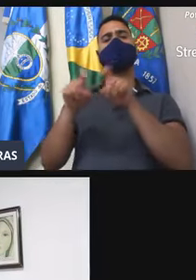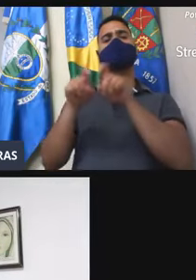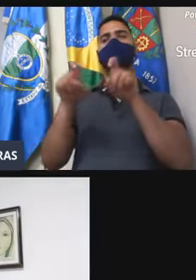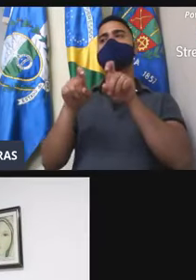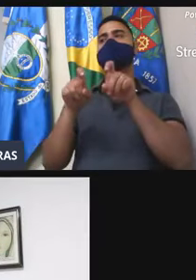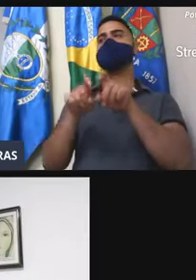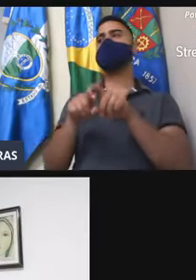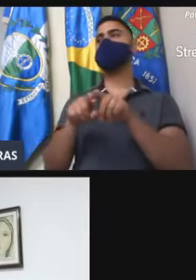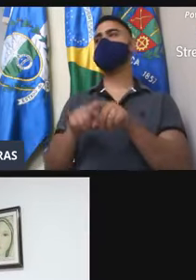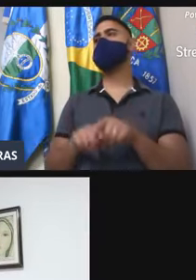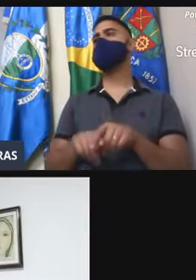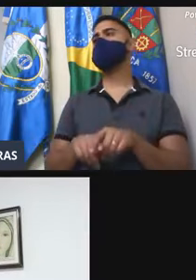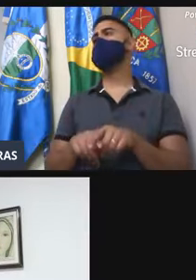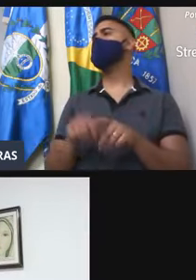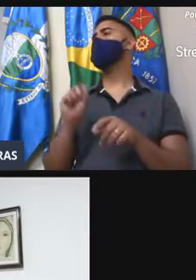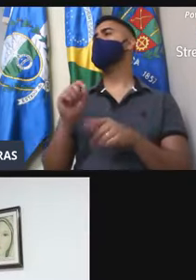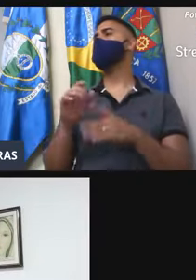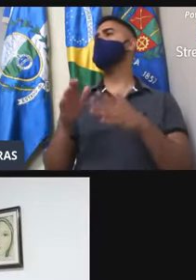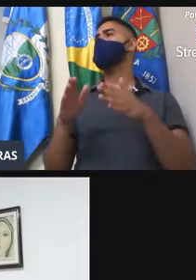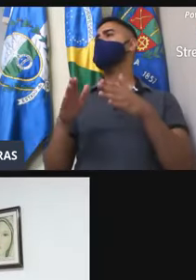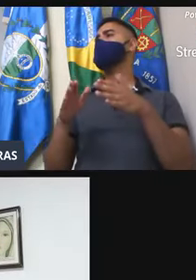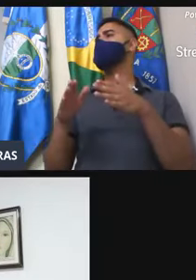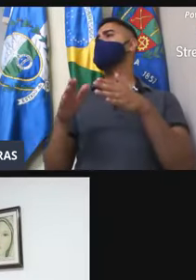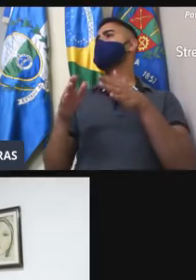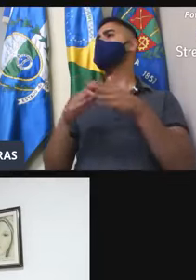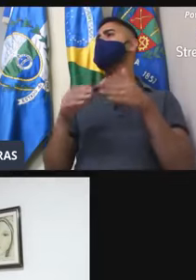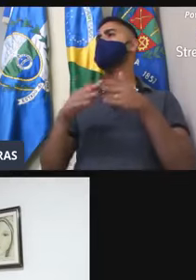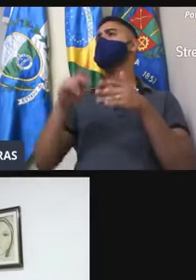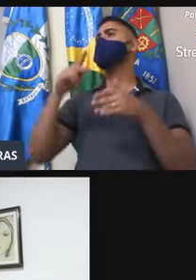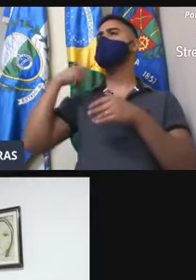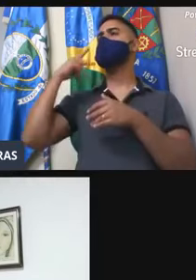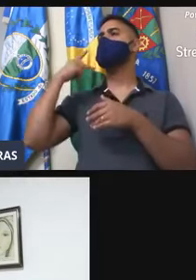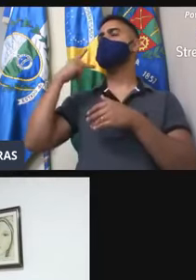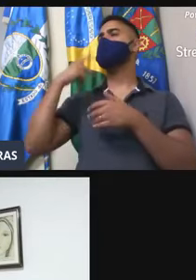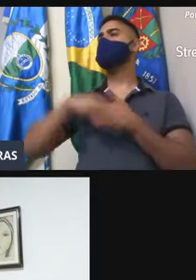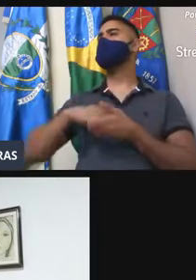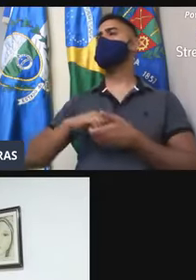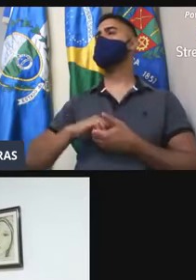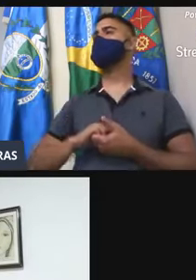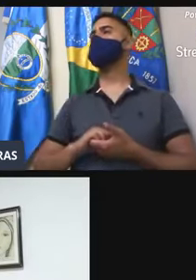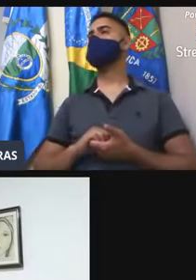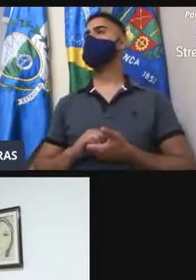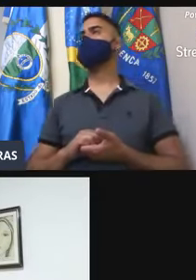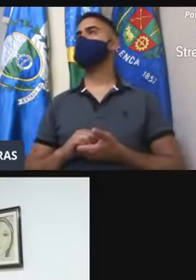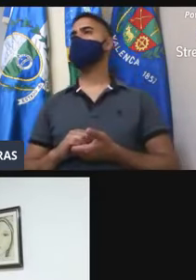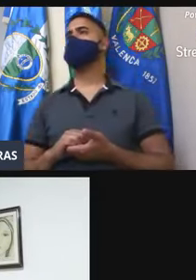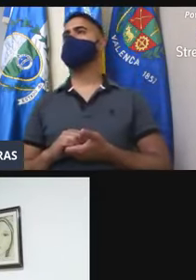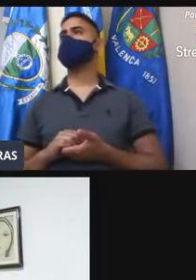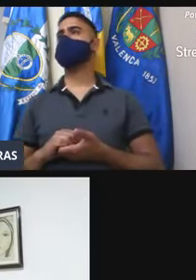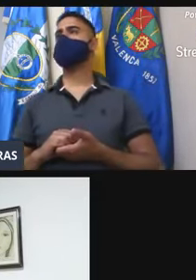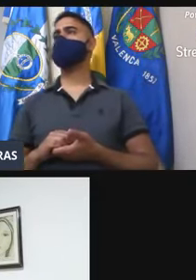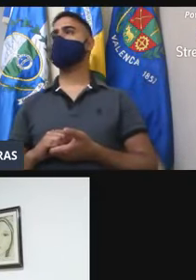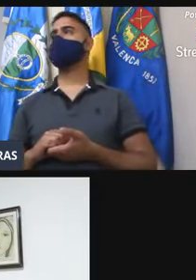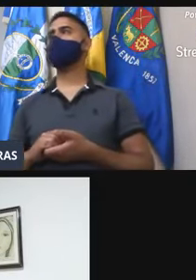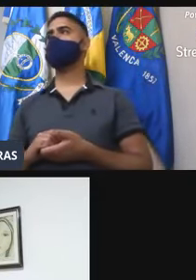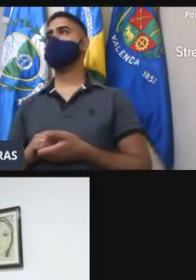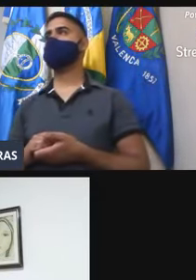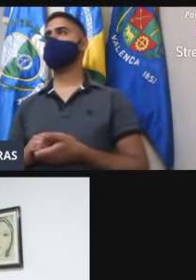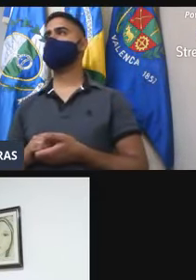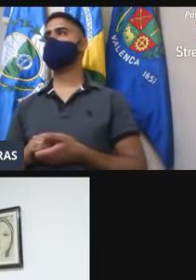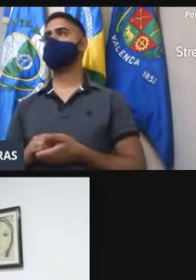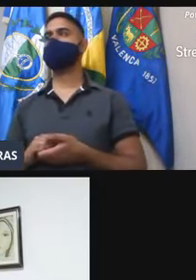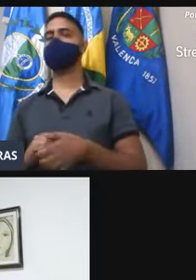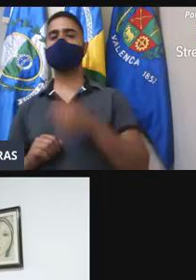aqui foi um pedido dos vereadores que capitanearam isso na semana passada,